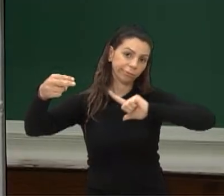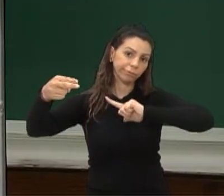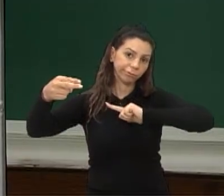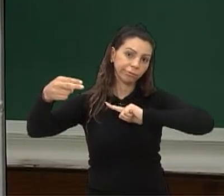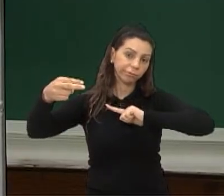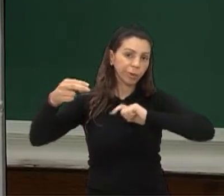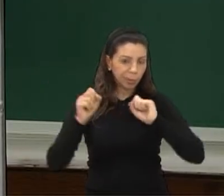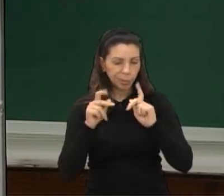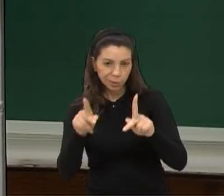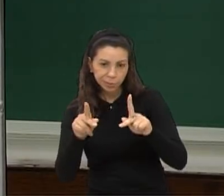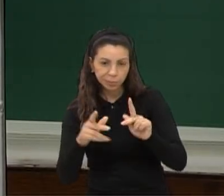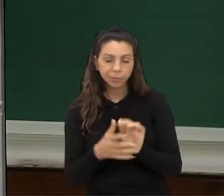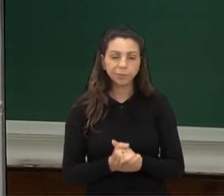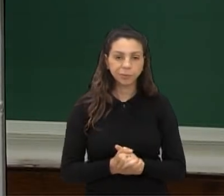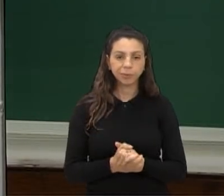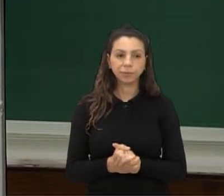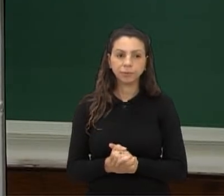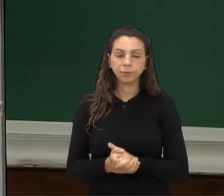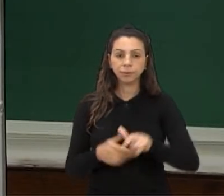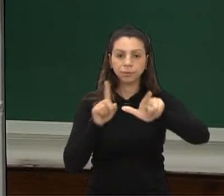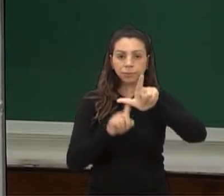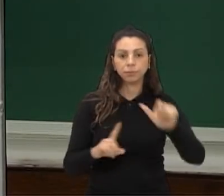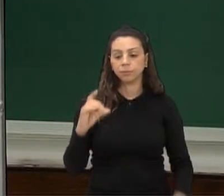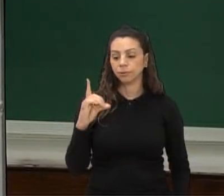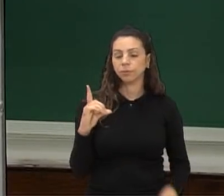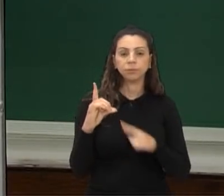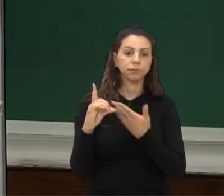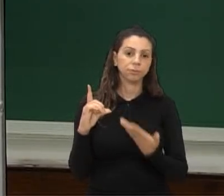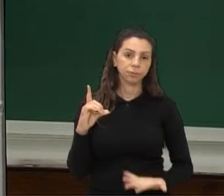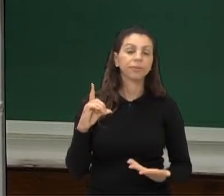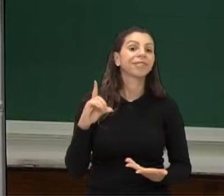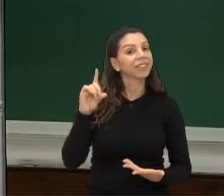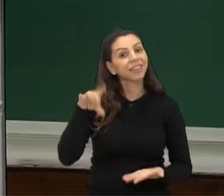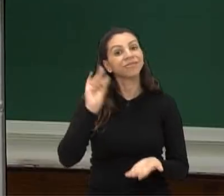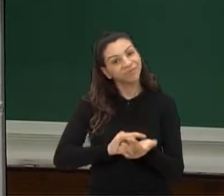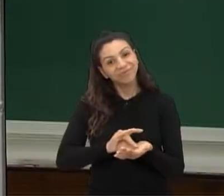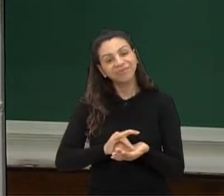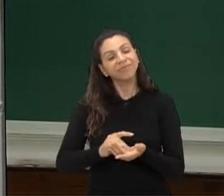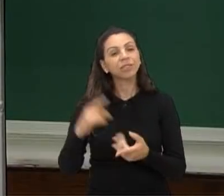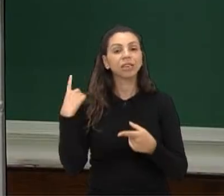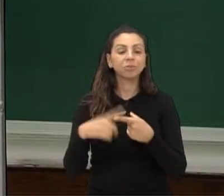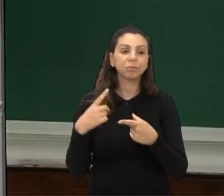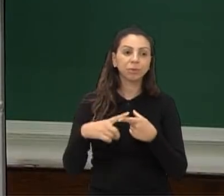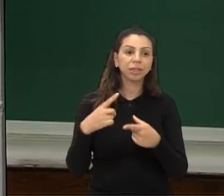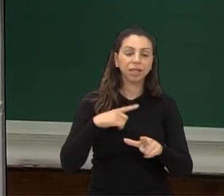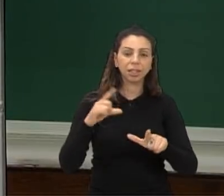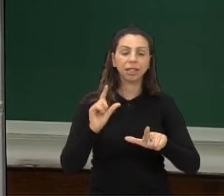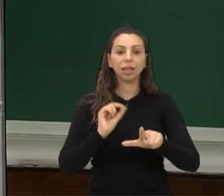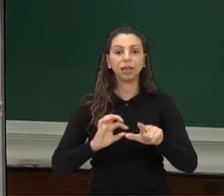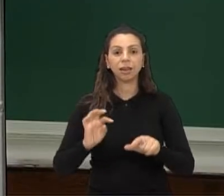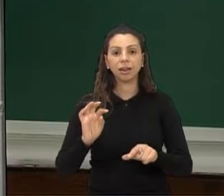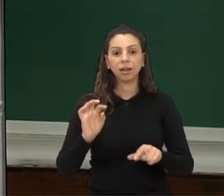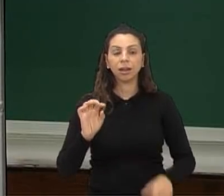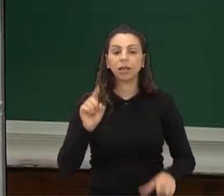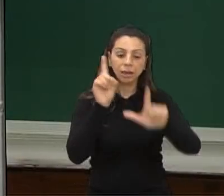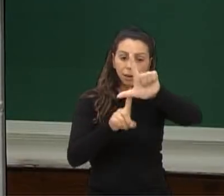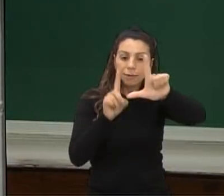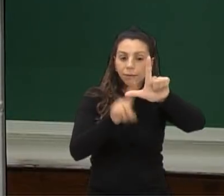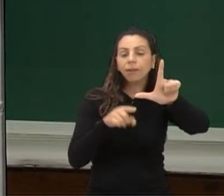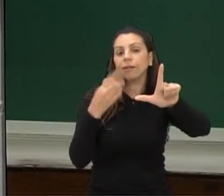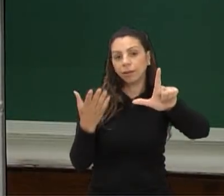sim representa uma inequação, tá? Bom, então não é uma equação porque teria que ser um sinal